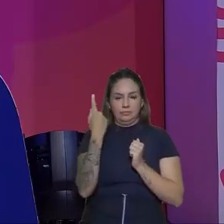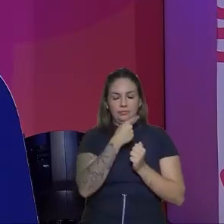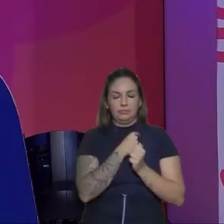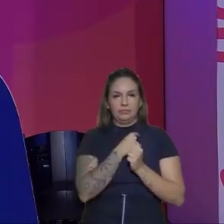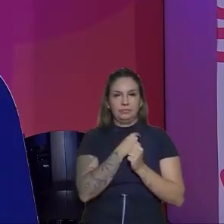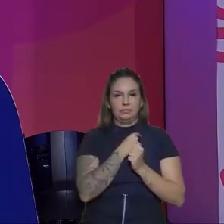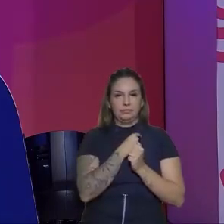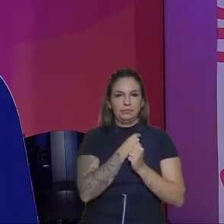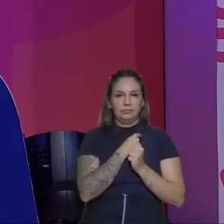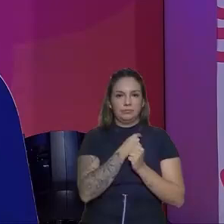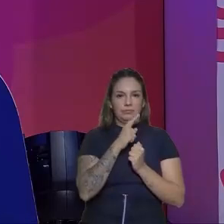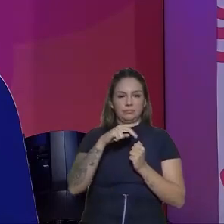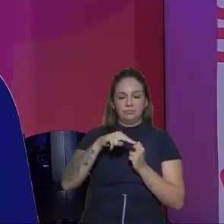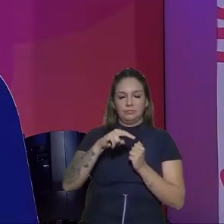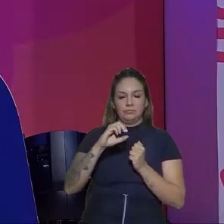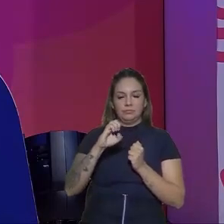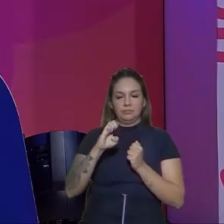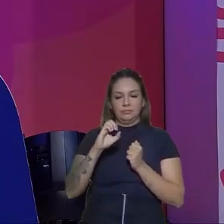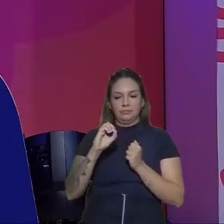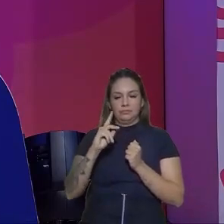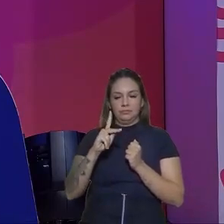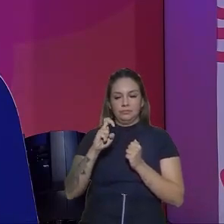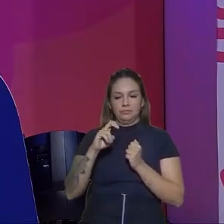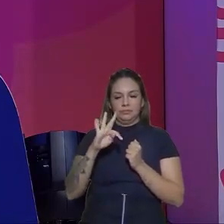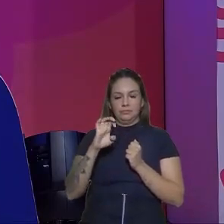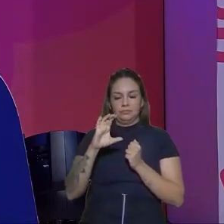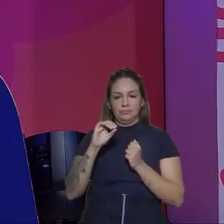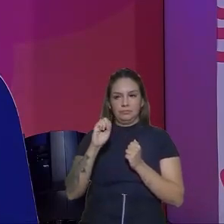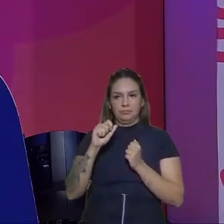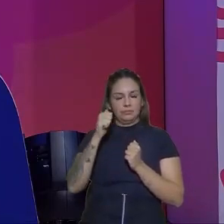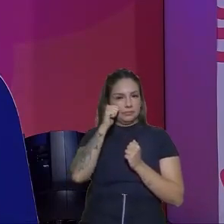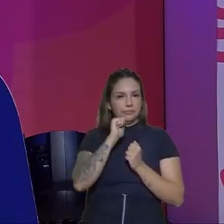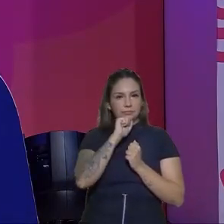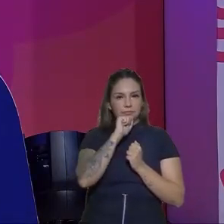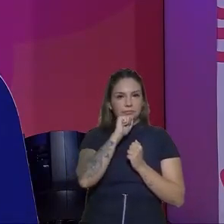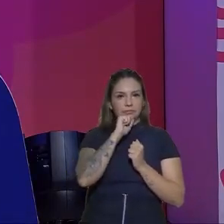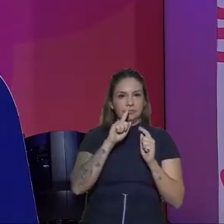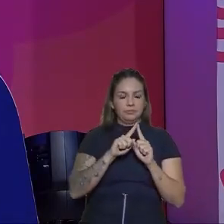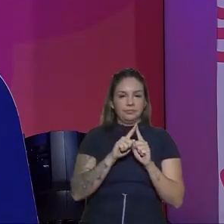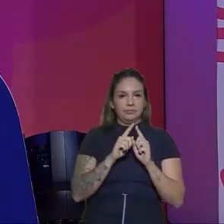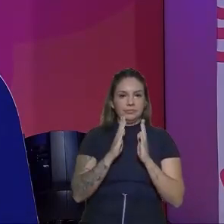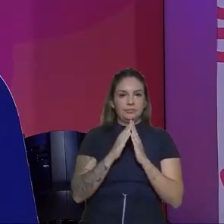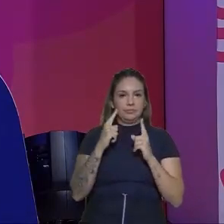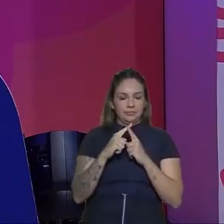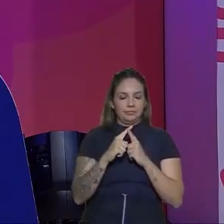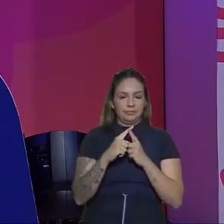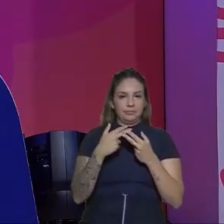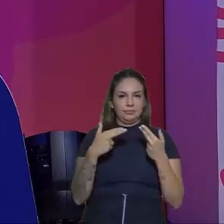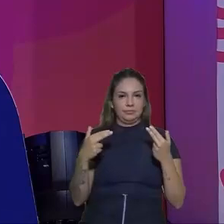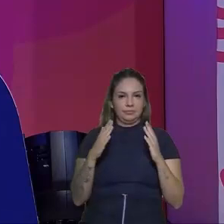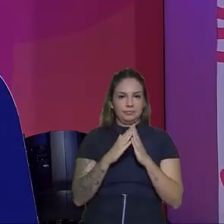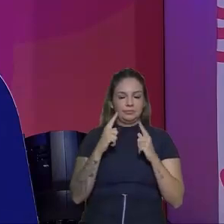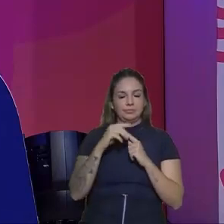gente, era neopentecostal. E a mãe ministra da Eucaristia, né? E aquela coisa